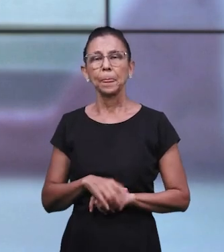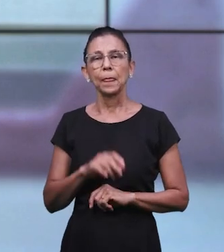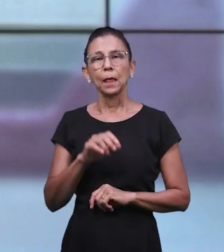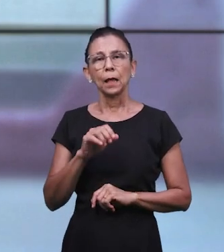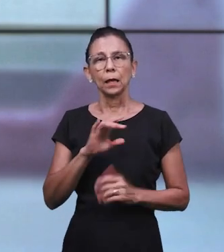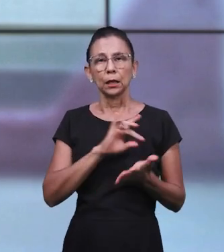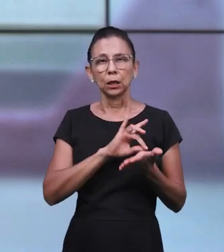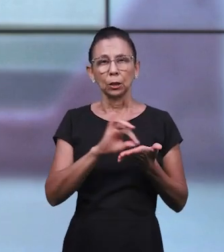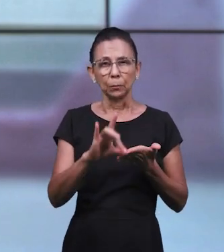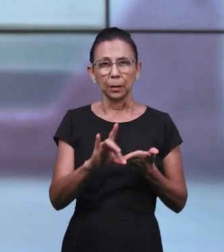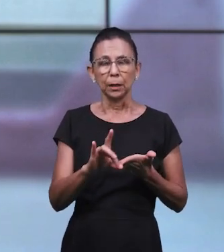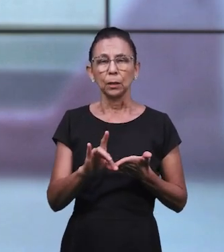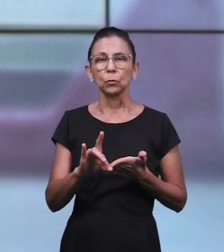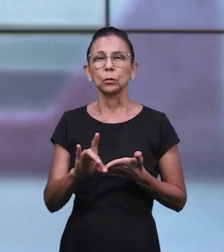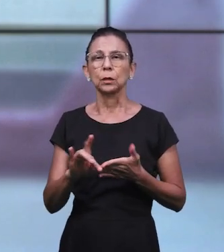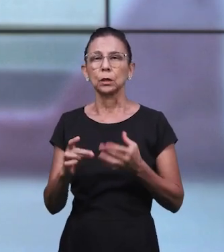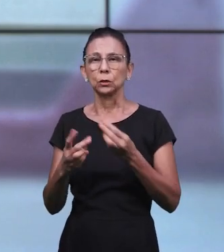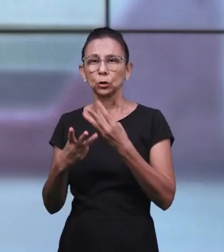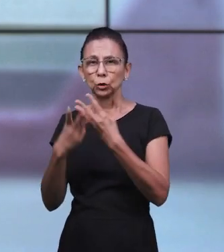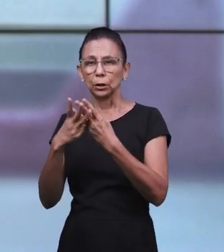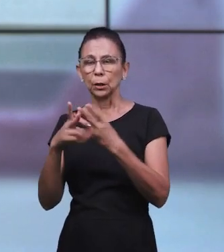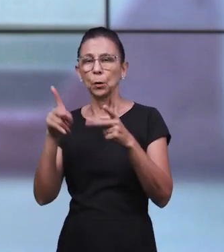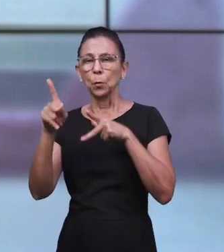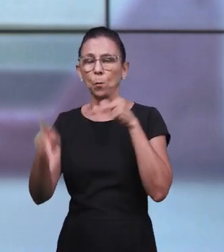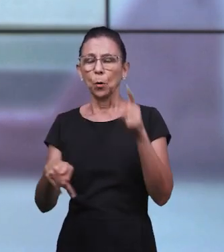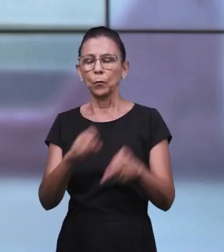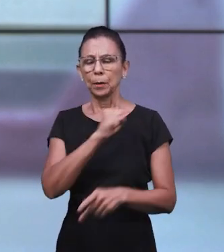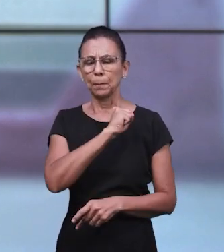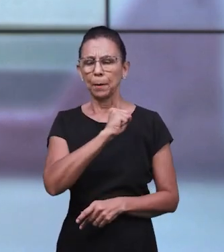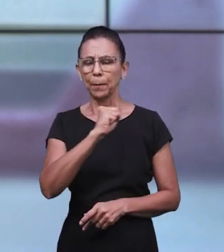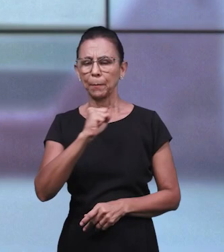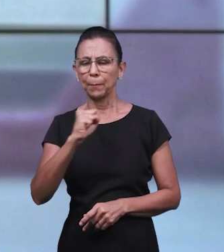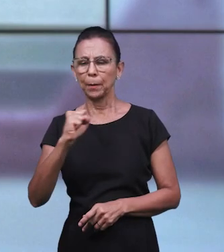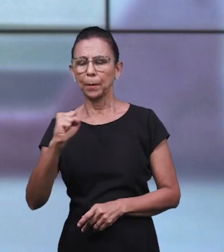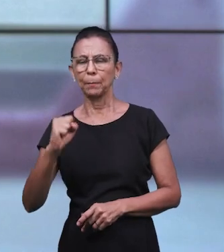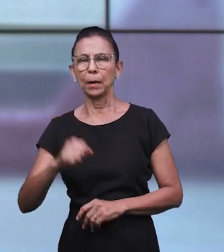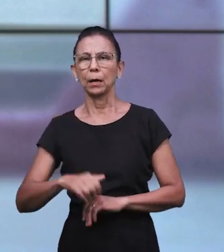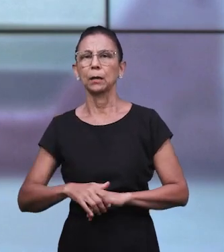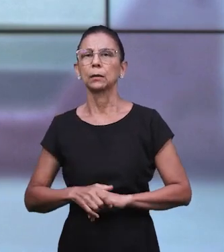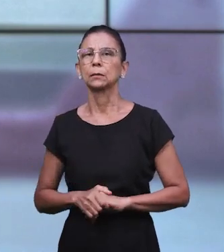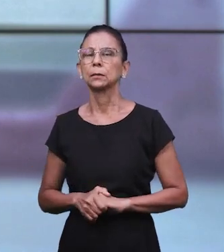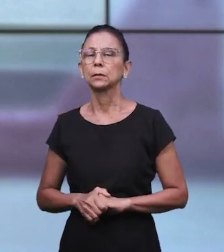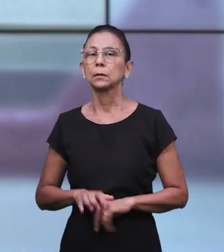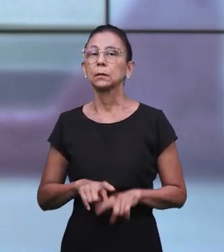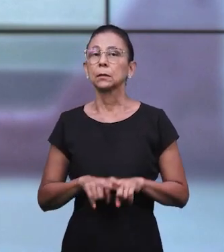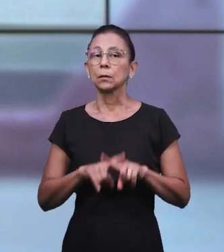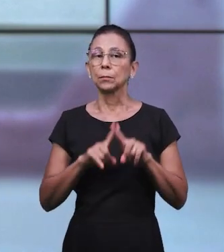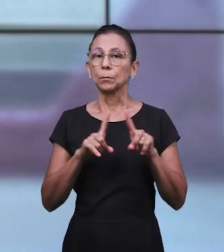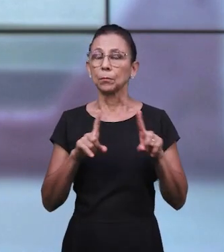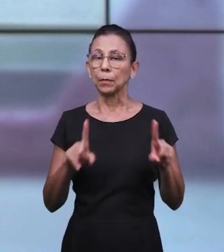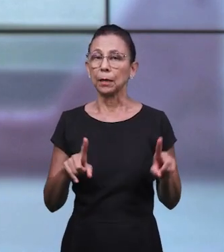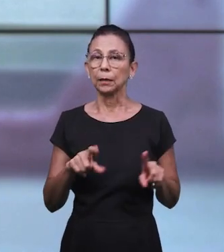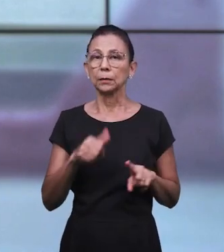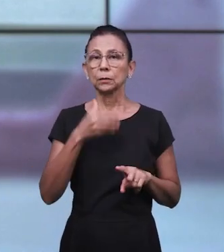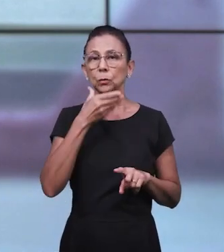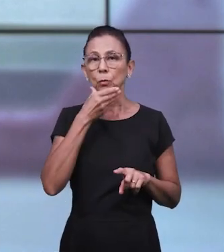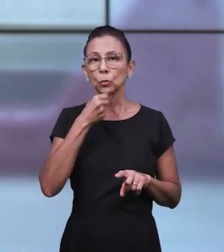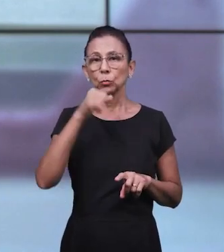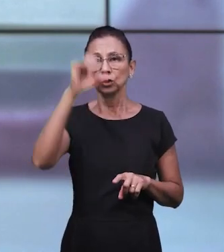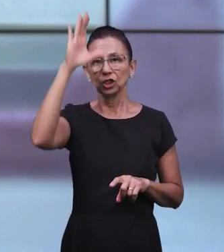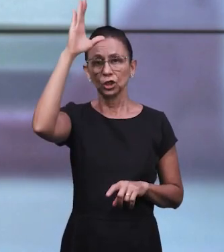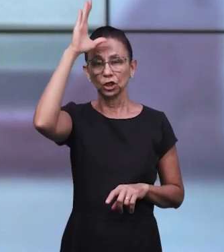uma ordem a Ester para que ela fosse ter com o rei e lhe pedisse, suplicasse na sua presença